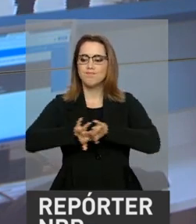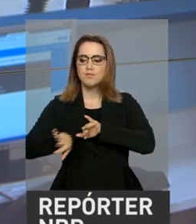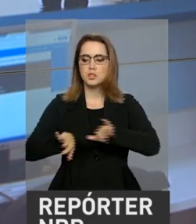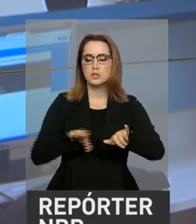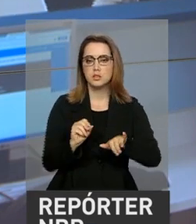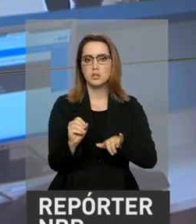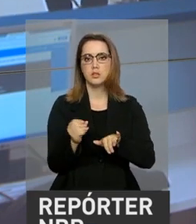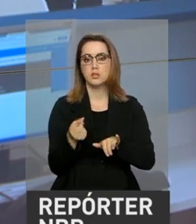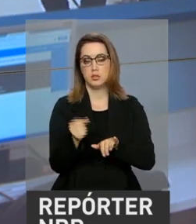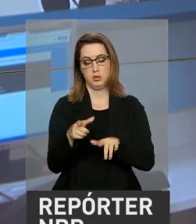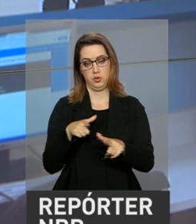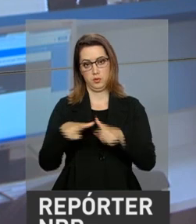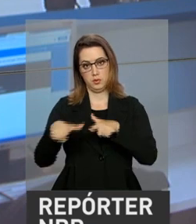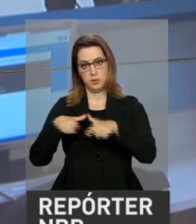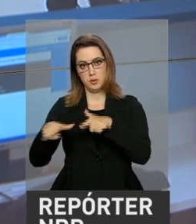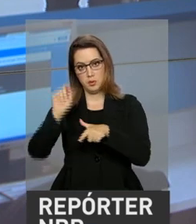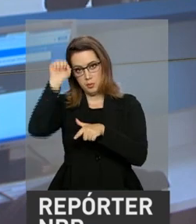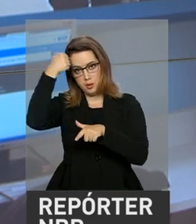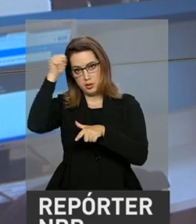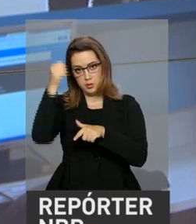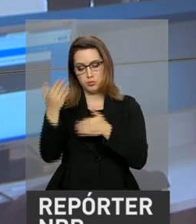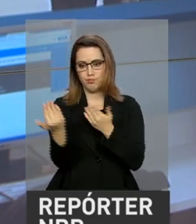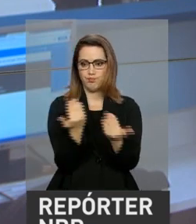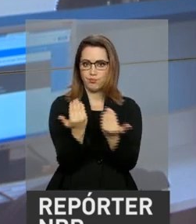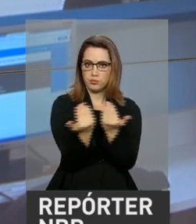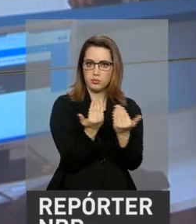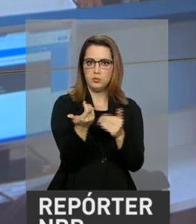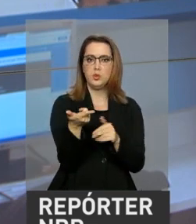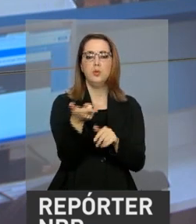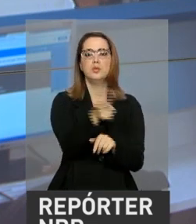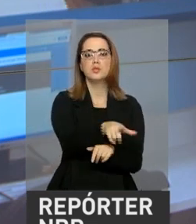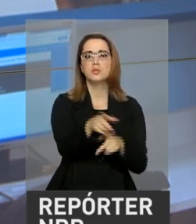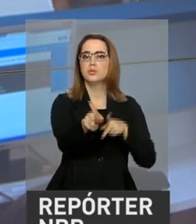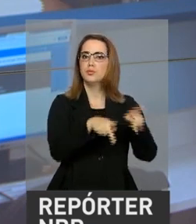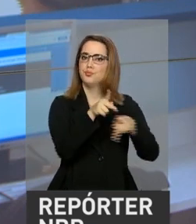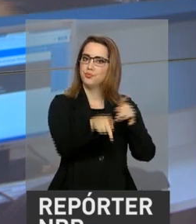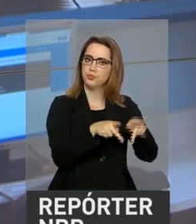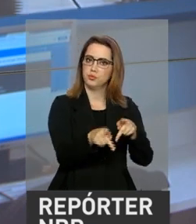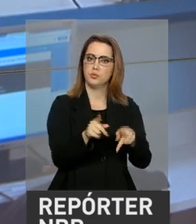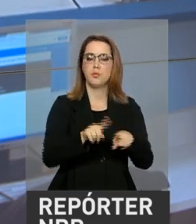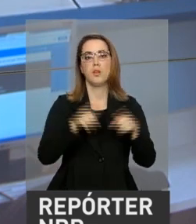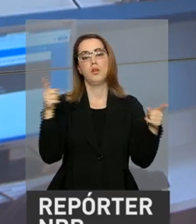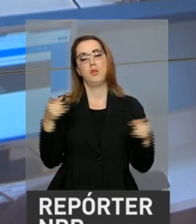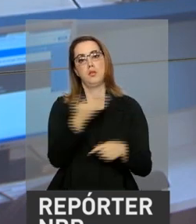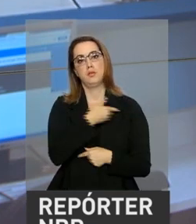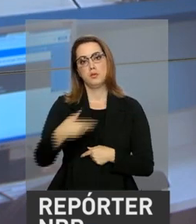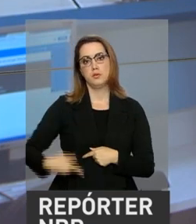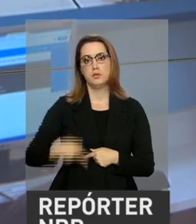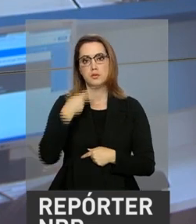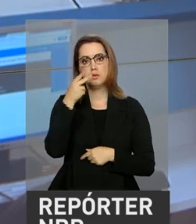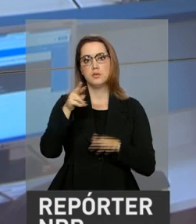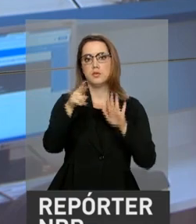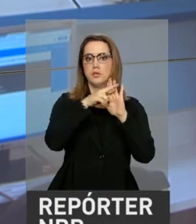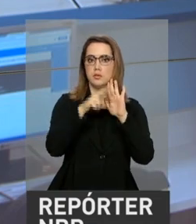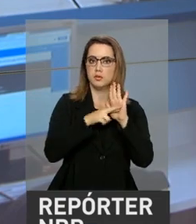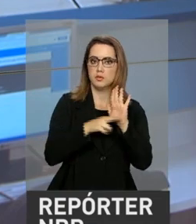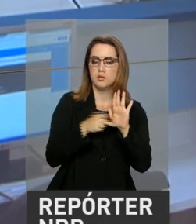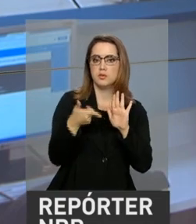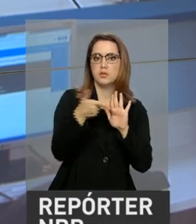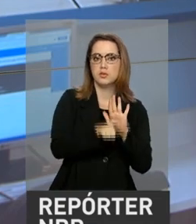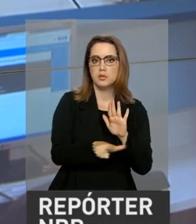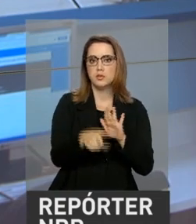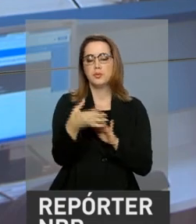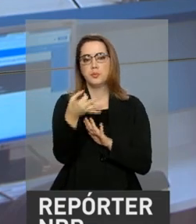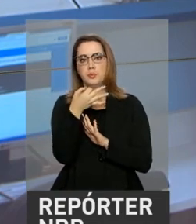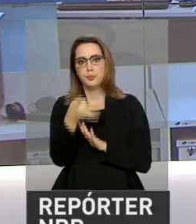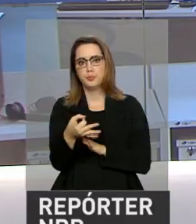de negros no serviço público se comparado a população em geral mas segundo o governo a nova regra foi criada após recorrentes denúncias